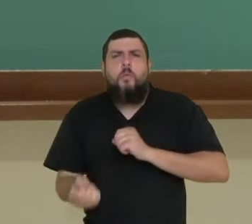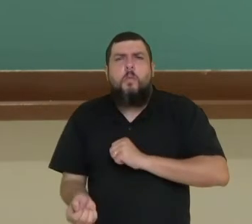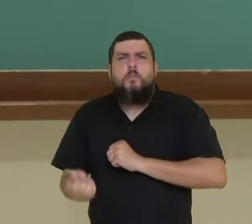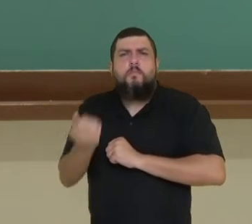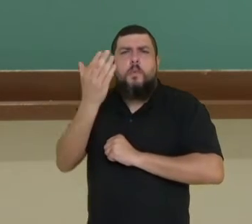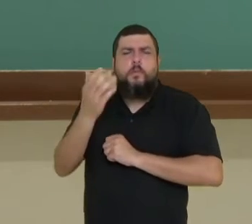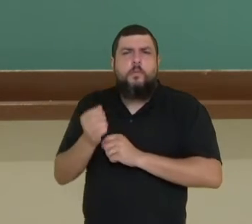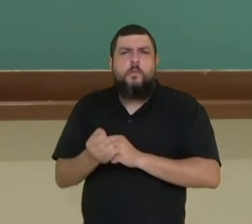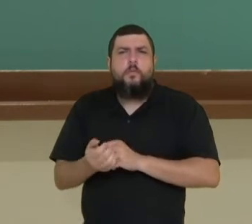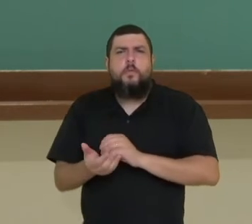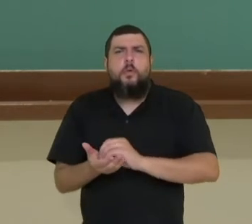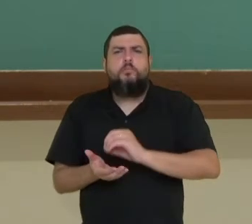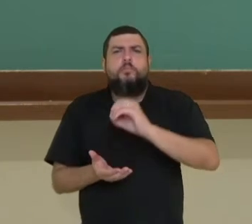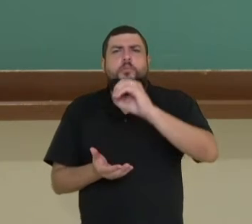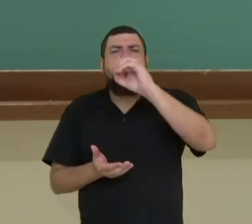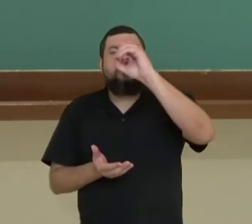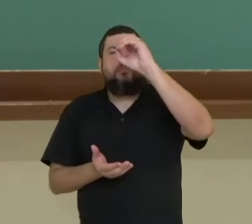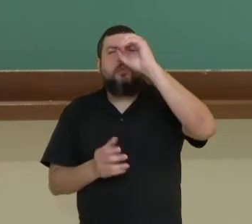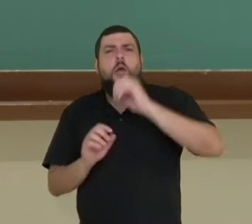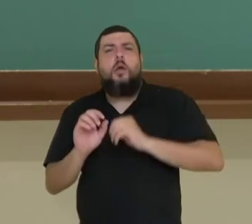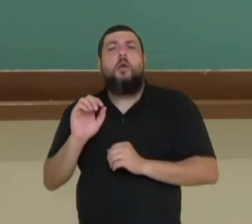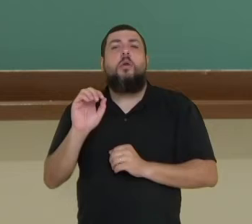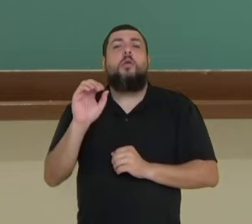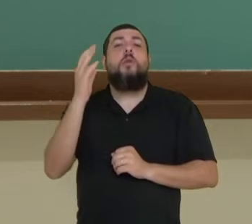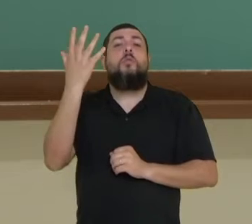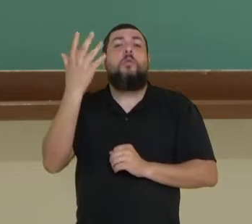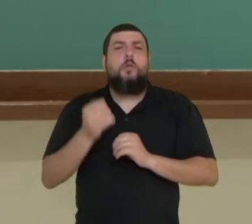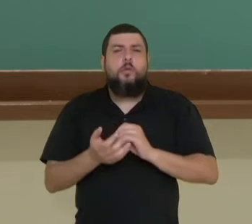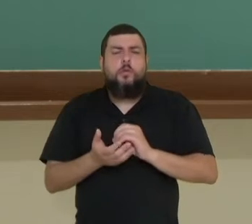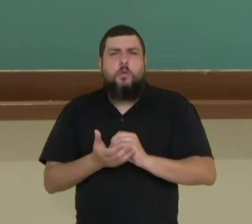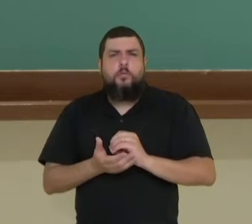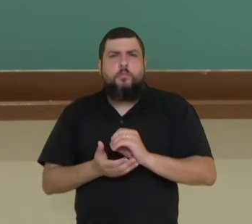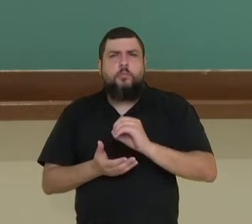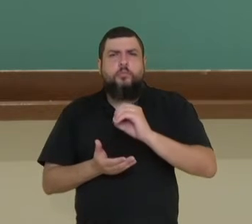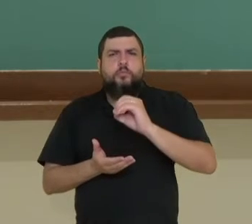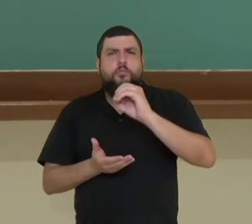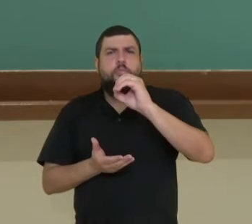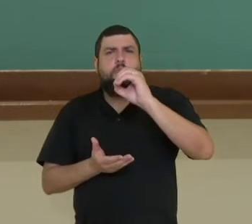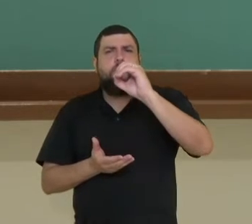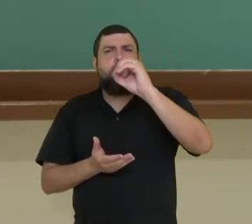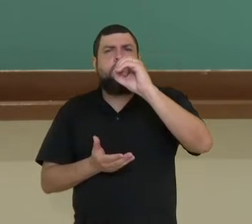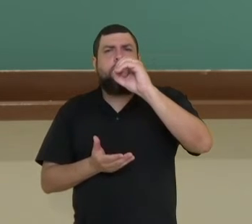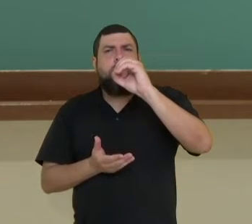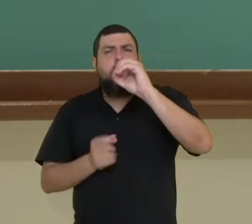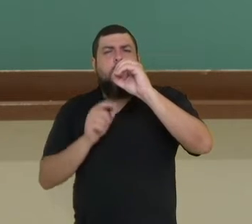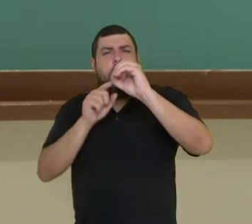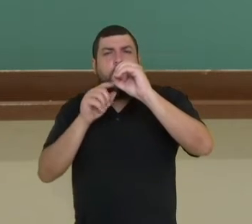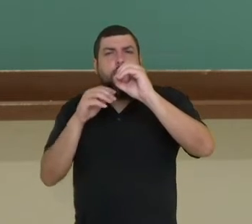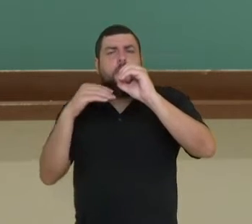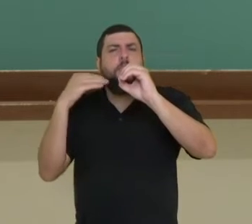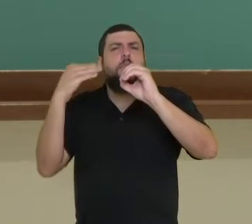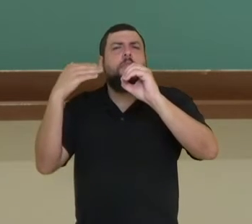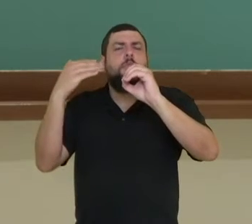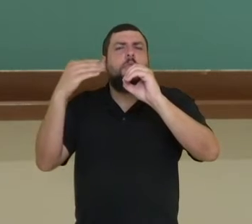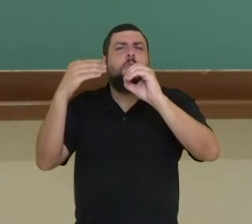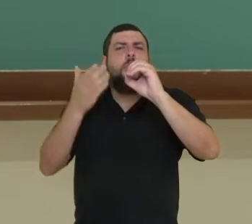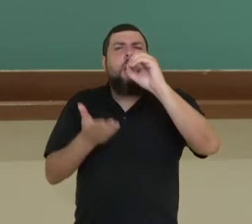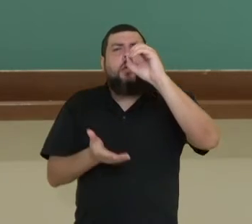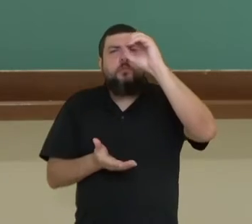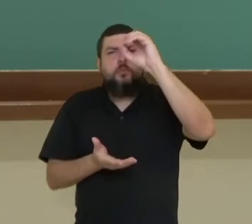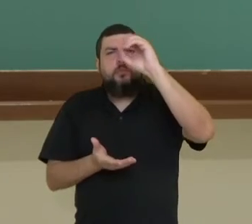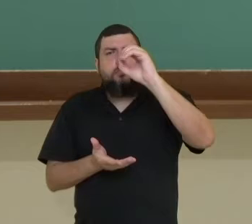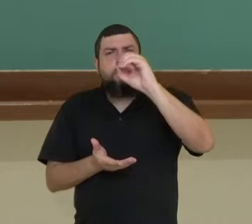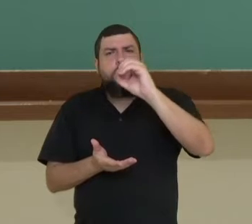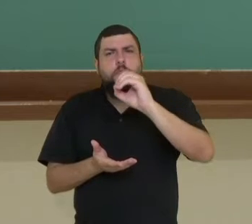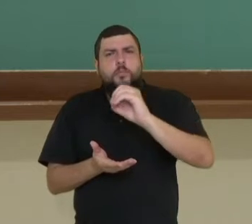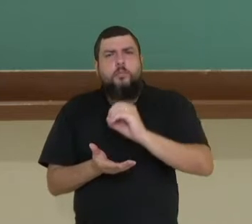Joguei a bolinha para cima. O que vai acontecer, né? Pode imaginar isso. A bolinha vai subir e, obviamente, vai começar a